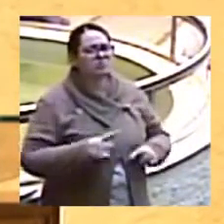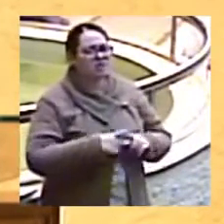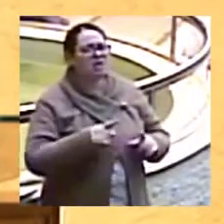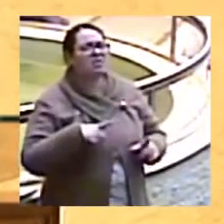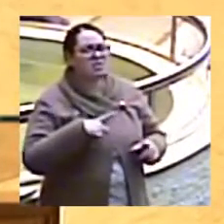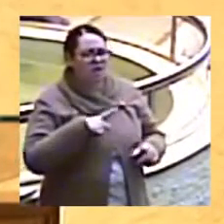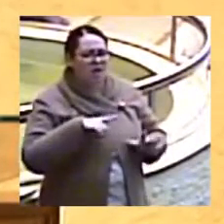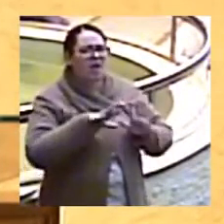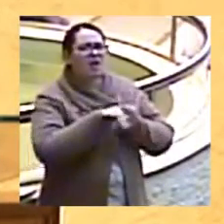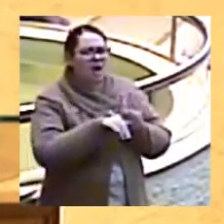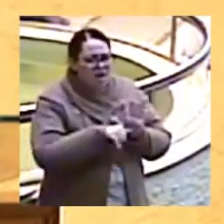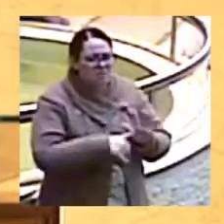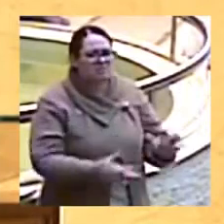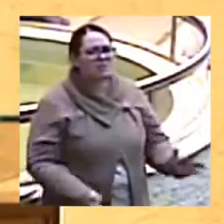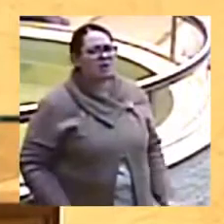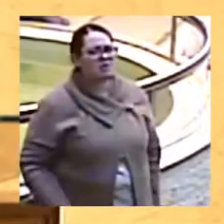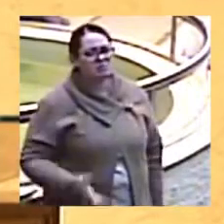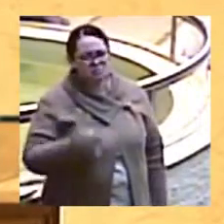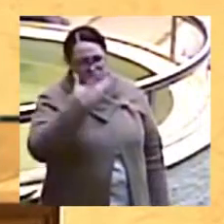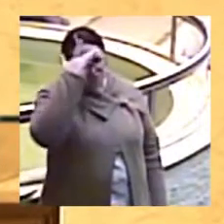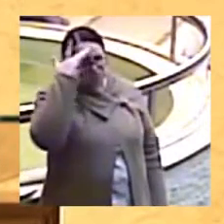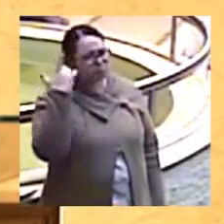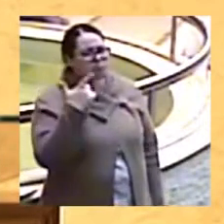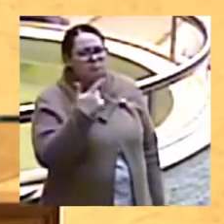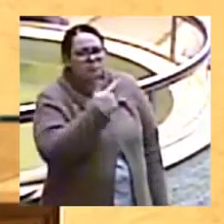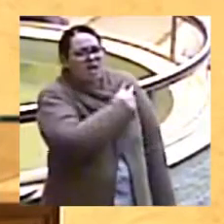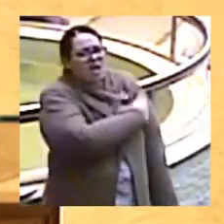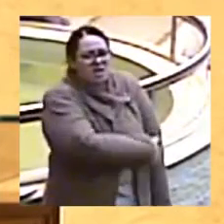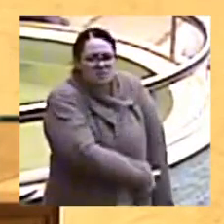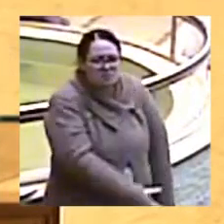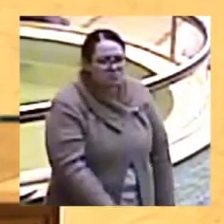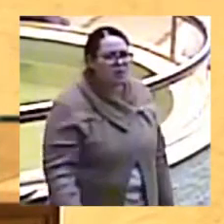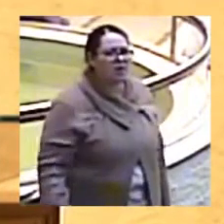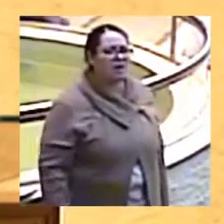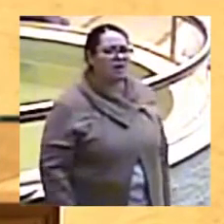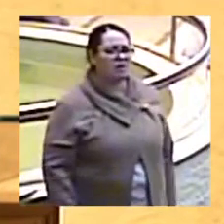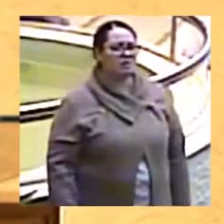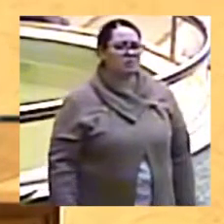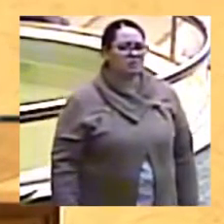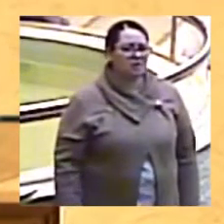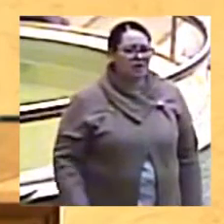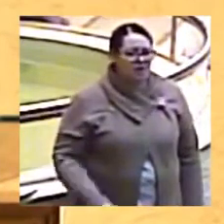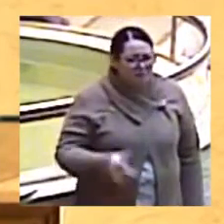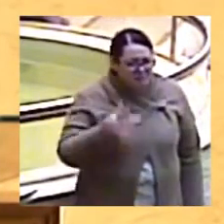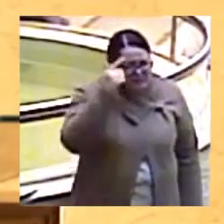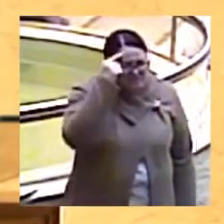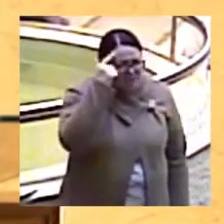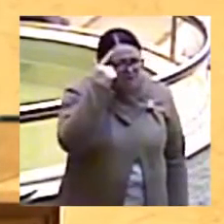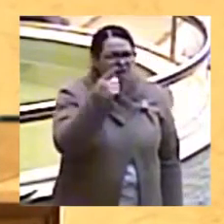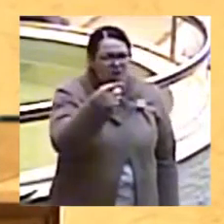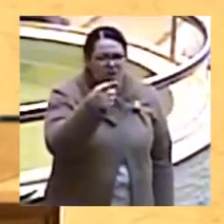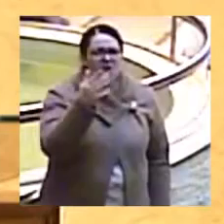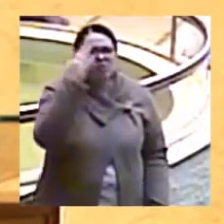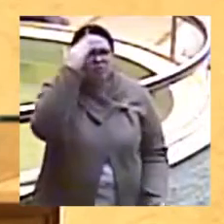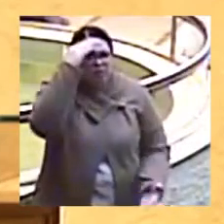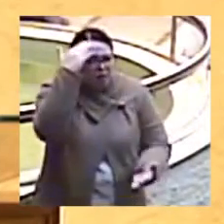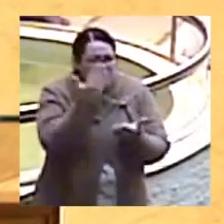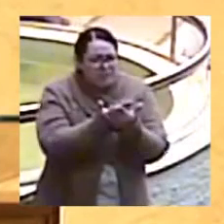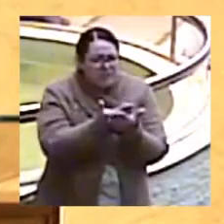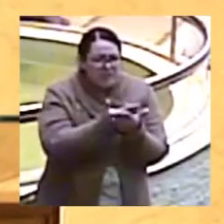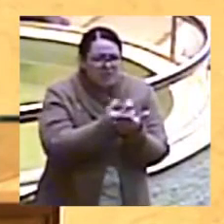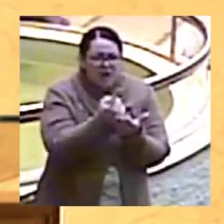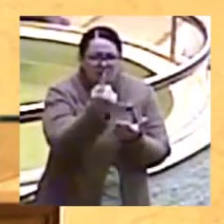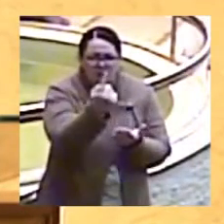de pessoas, que desrespeitaram, a sociedade, aqueles, que nós, pensávamos, em que pudéssemos, confiar, que foram, os nossos